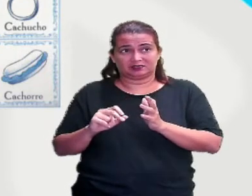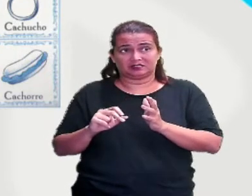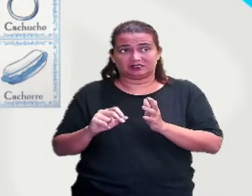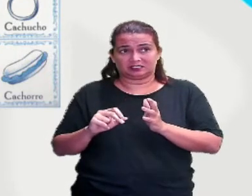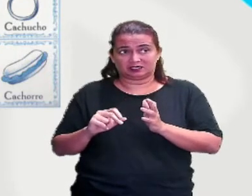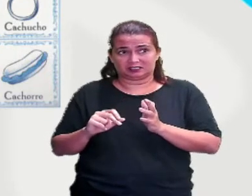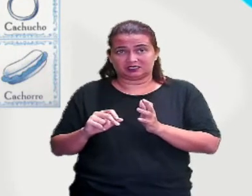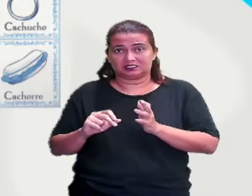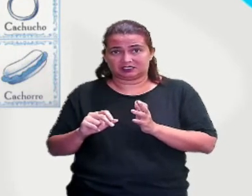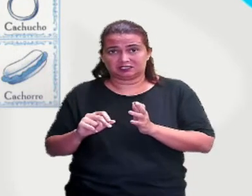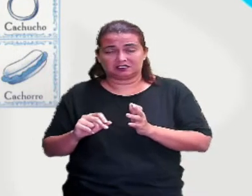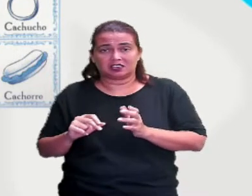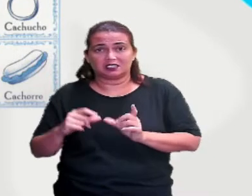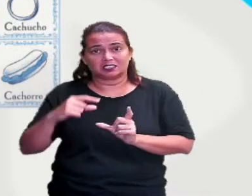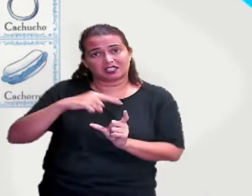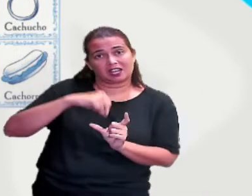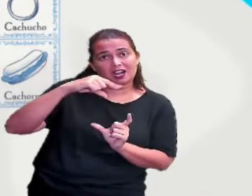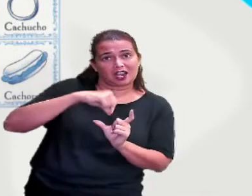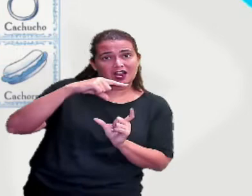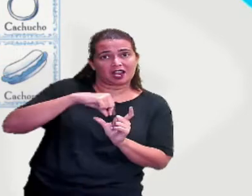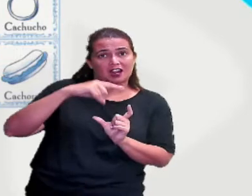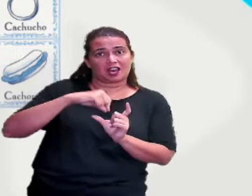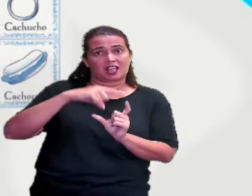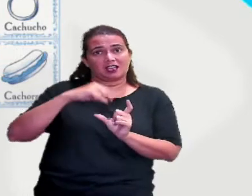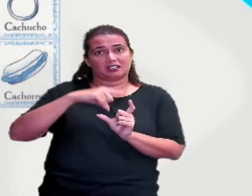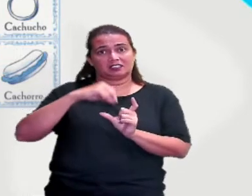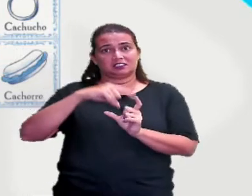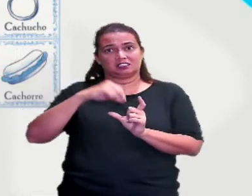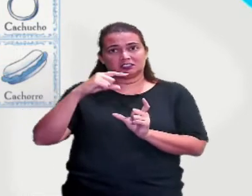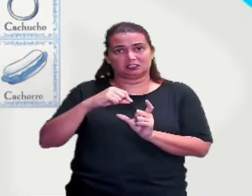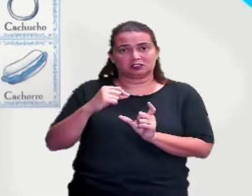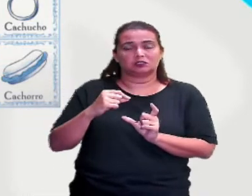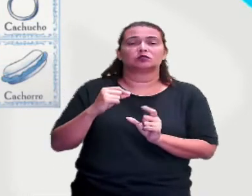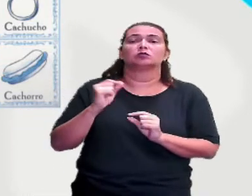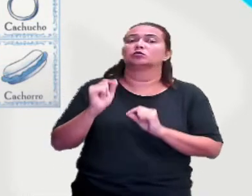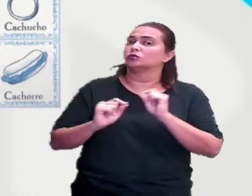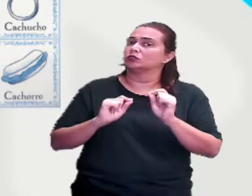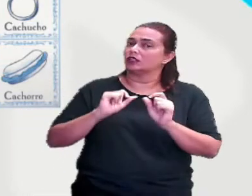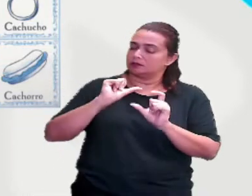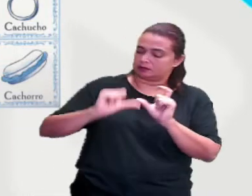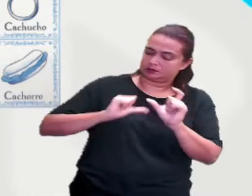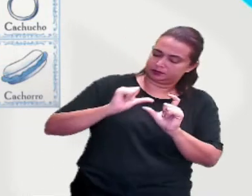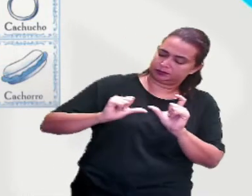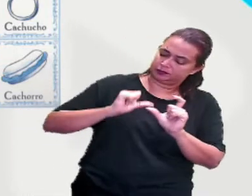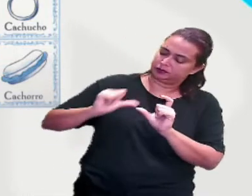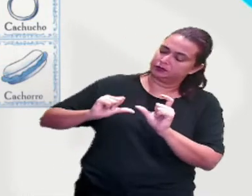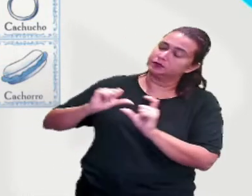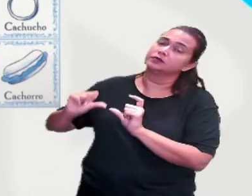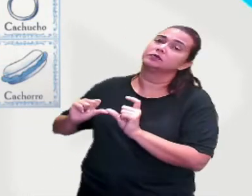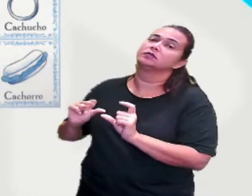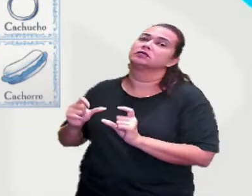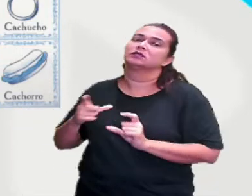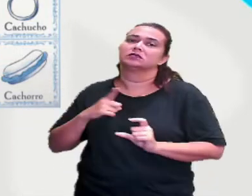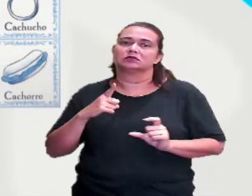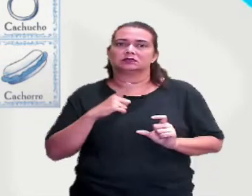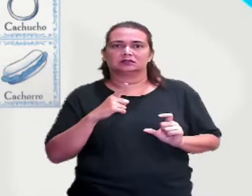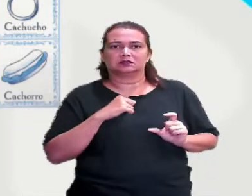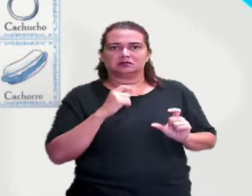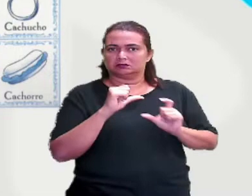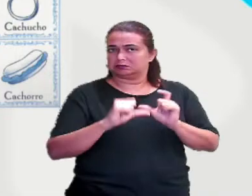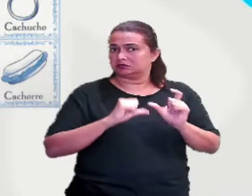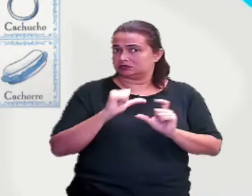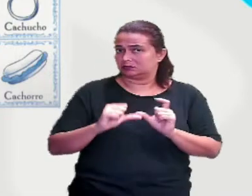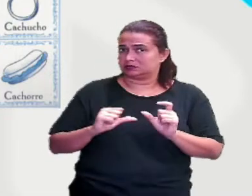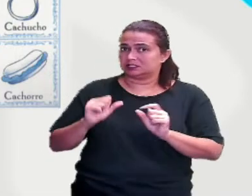muitos léxicos, vamos dizer assim, eles têm sofrem uma variação em relação ao português falado aqui no